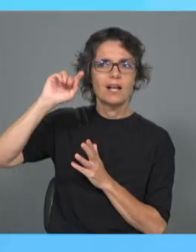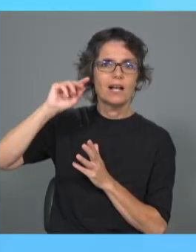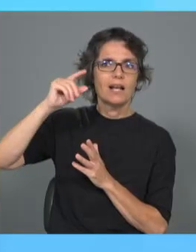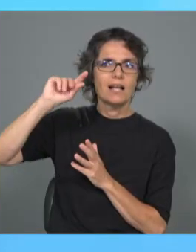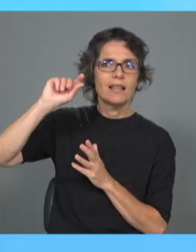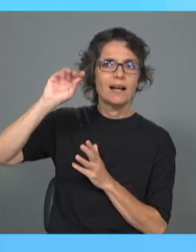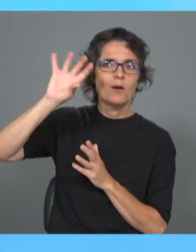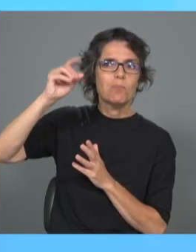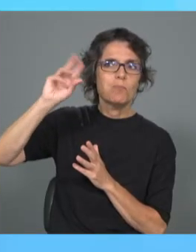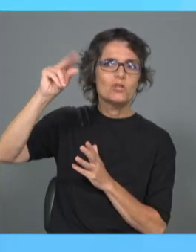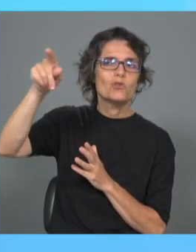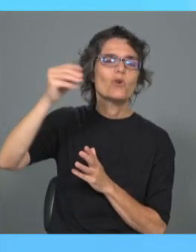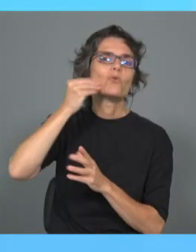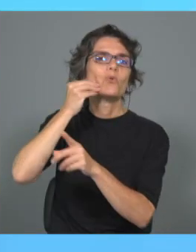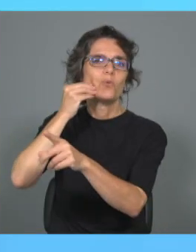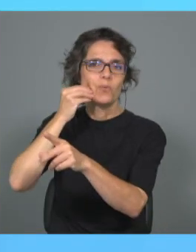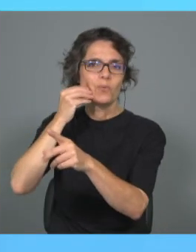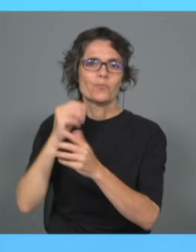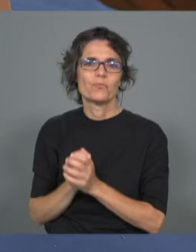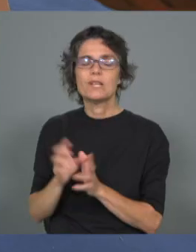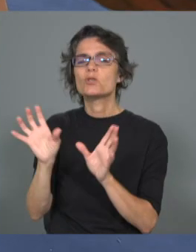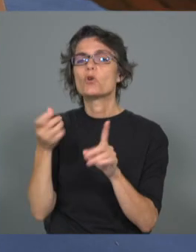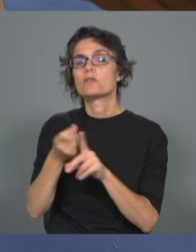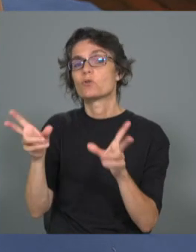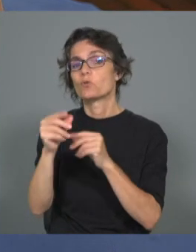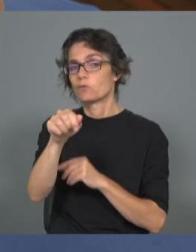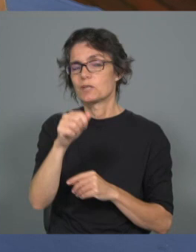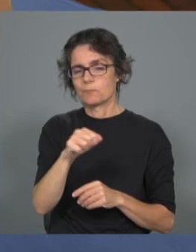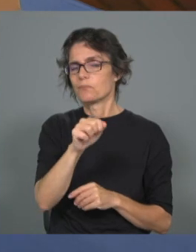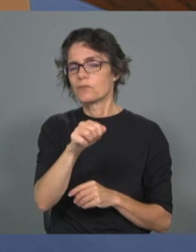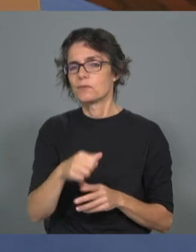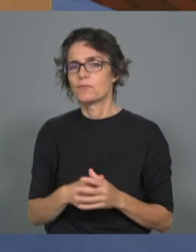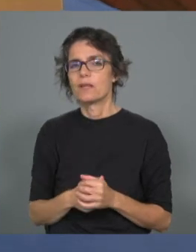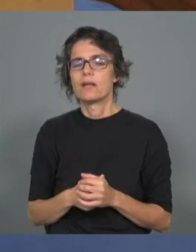É um desafio novo para essas comunidades? Eu creio que sim, acredito que sim